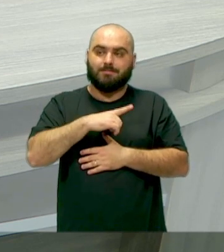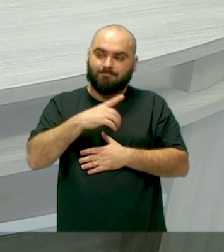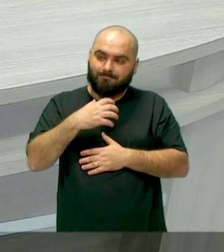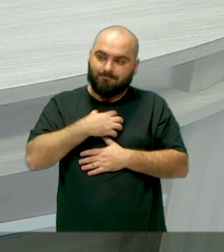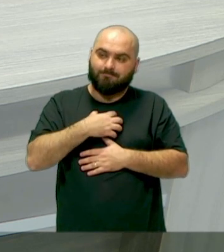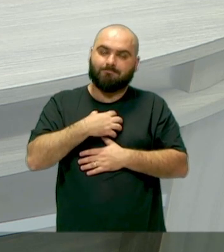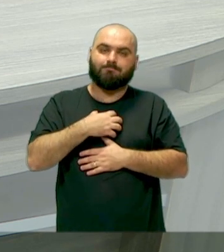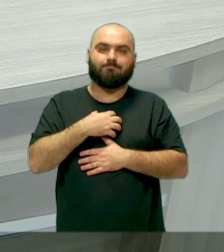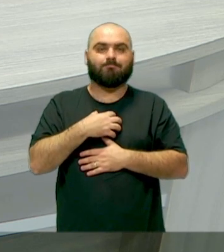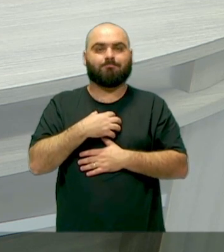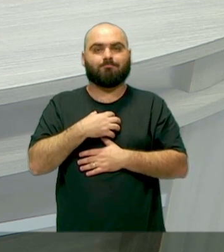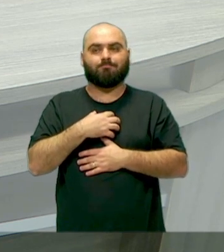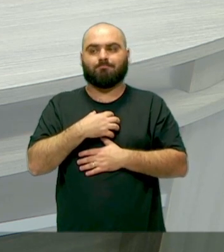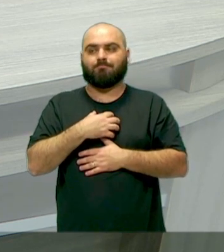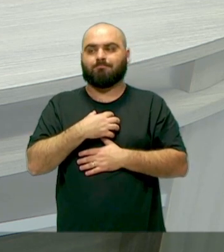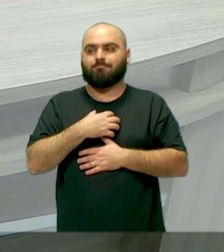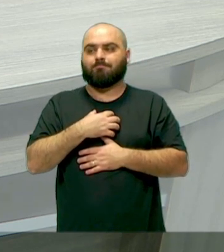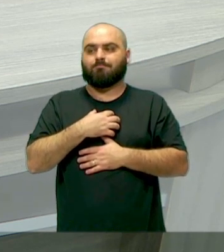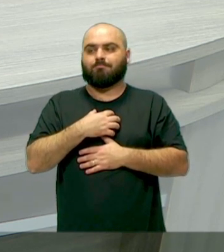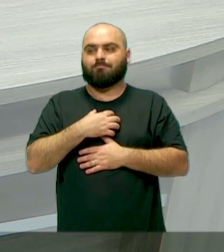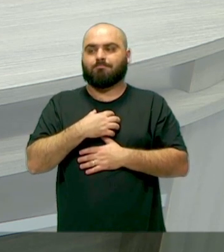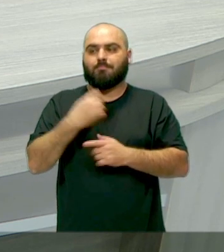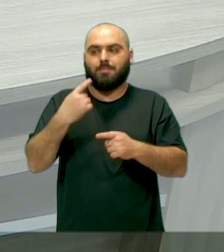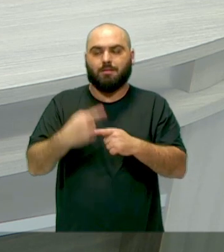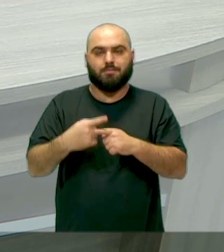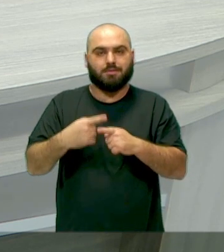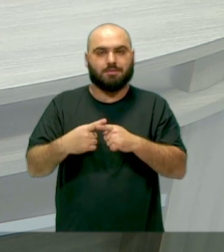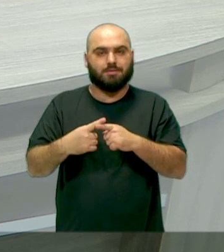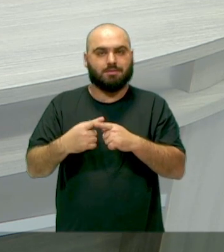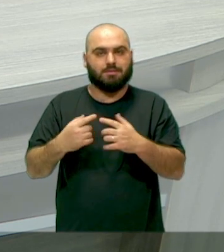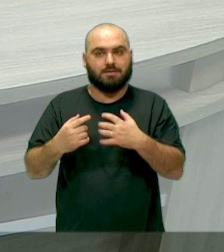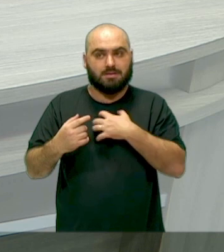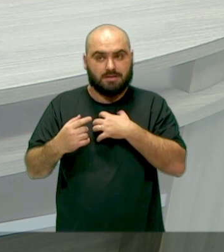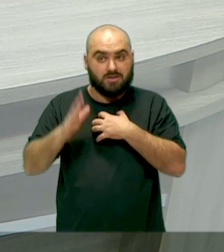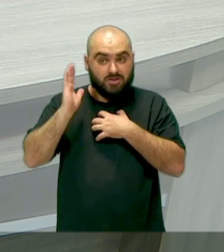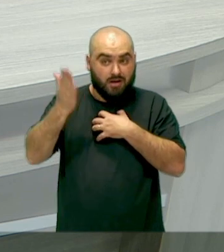eu tenho, que o sentimento já existia.